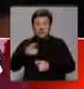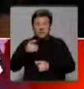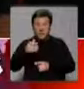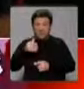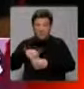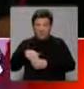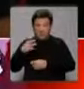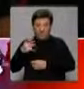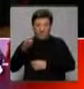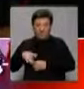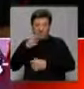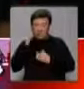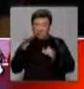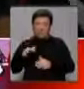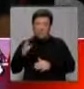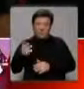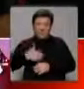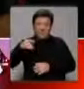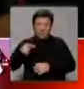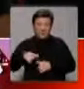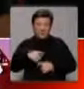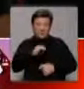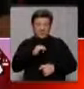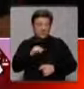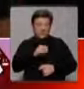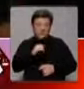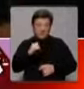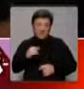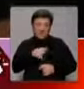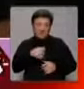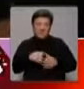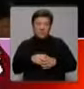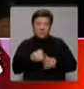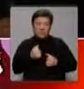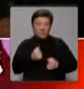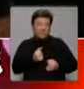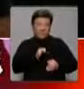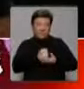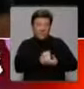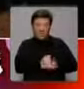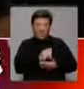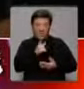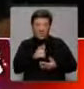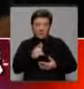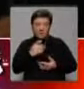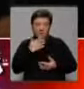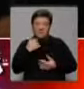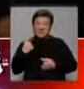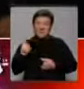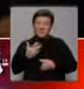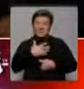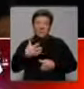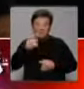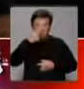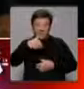votos mas tinha no comício muito mais gente o ciza tem um núcleo duro de apoiantes mas a grande massa de